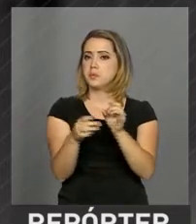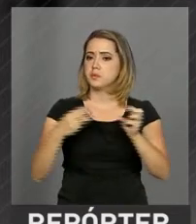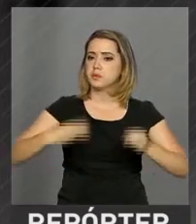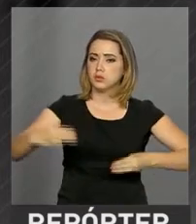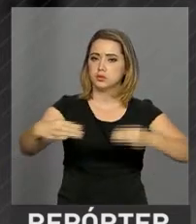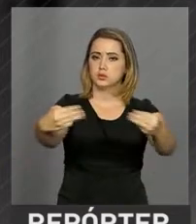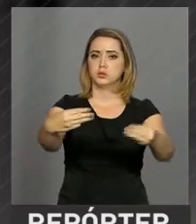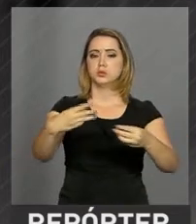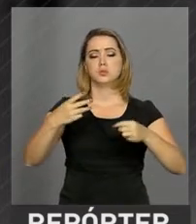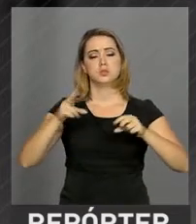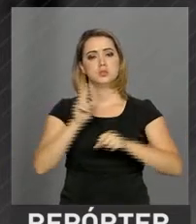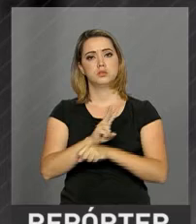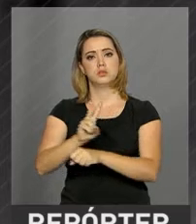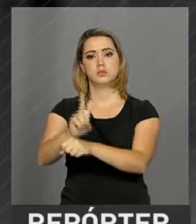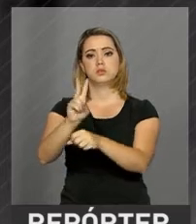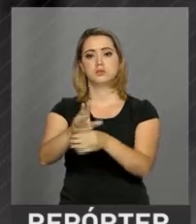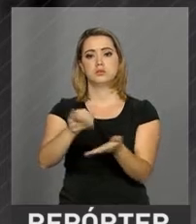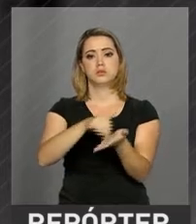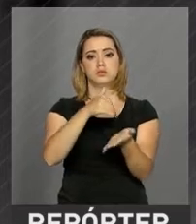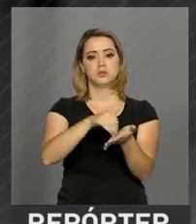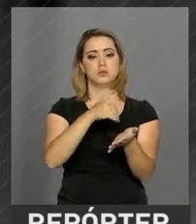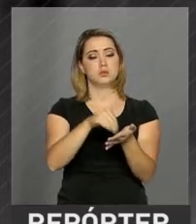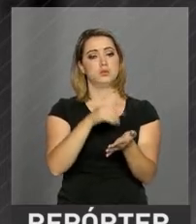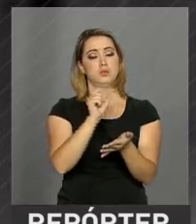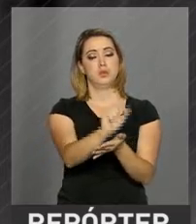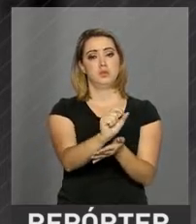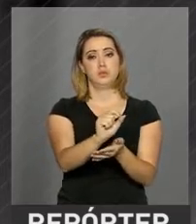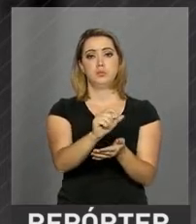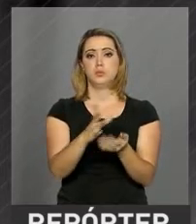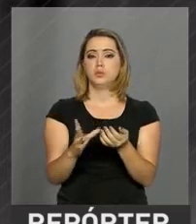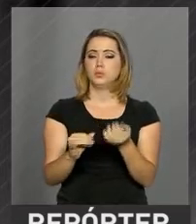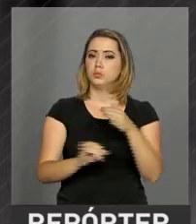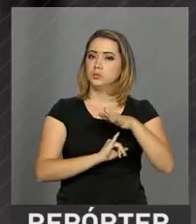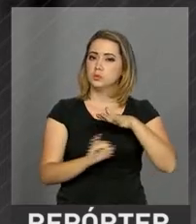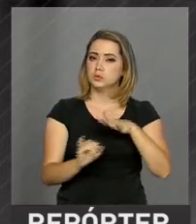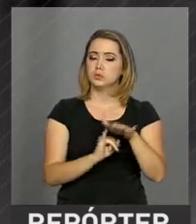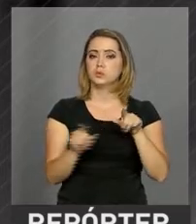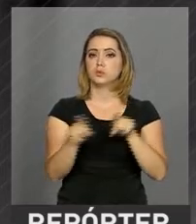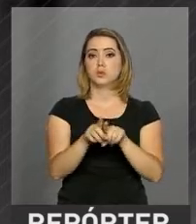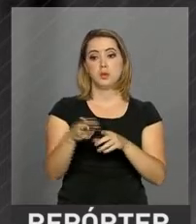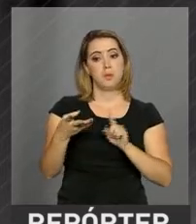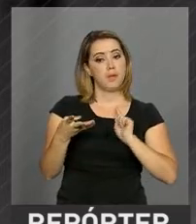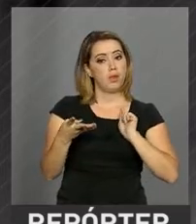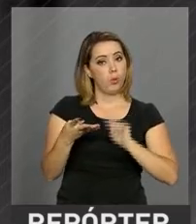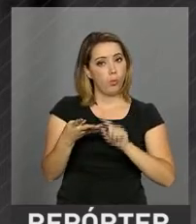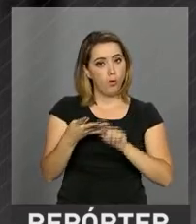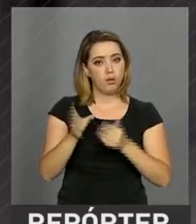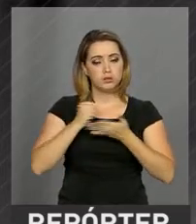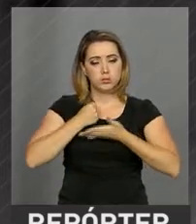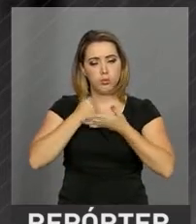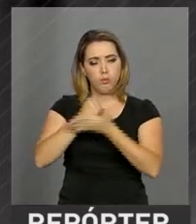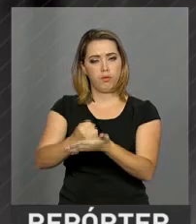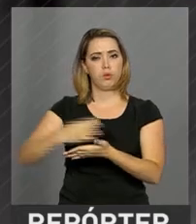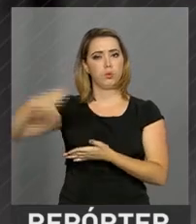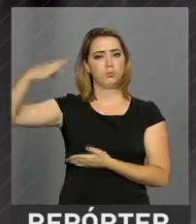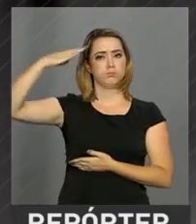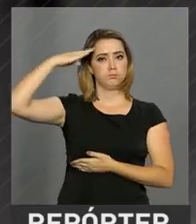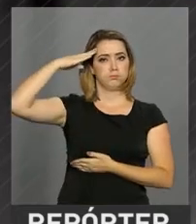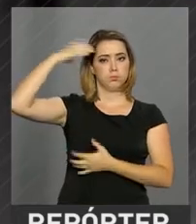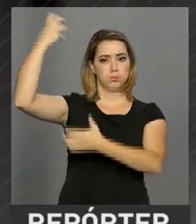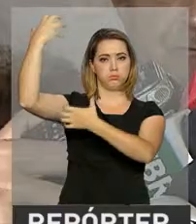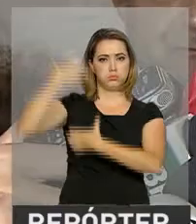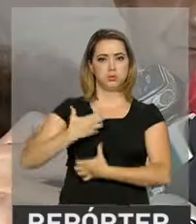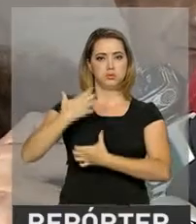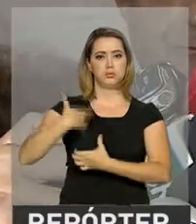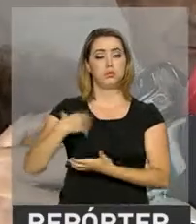e gabinete de segurança institucional ea oferta das forças armadas para atuar em penitenciárias estaduais